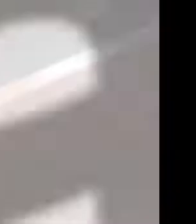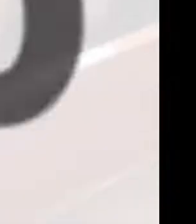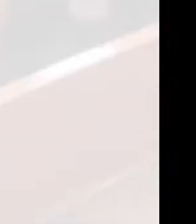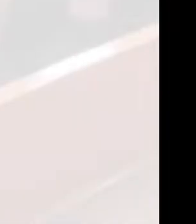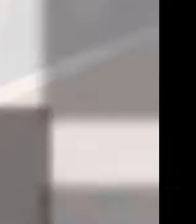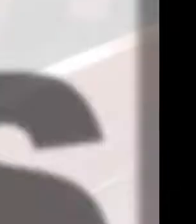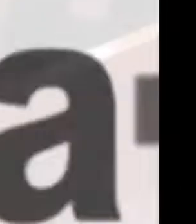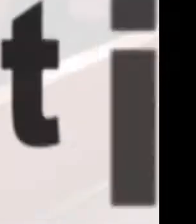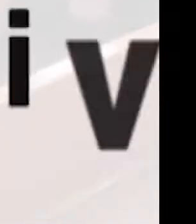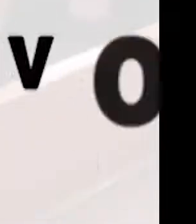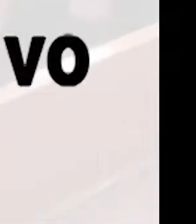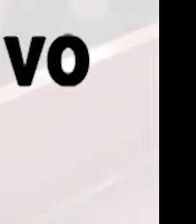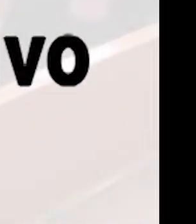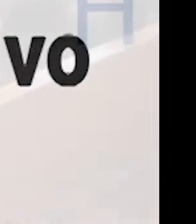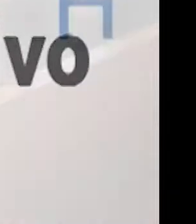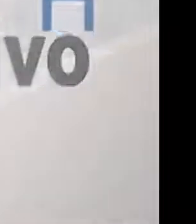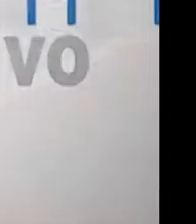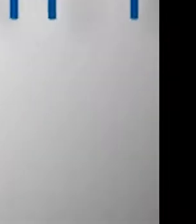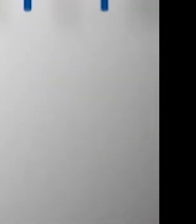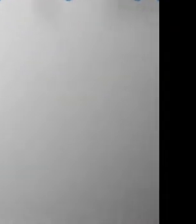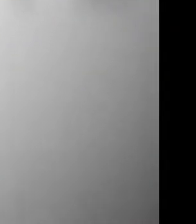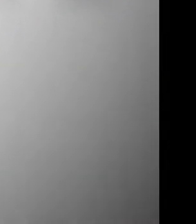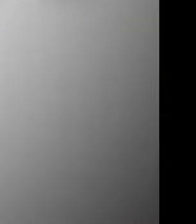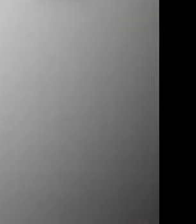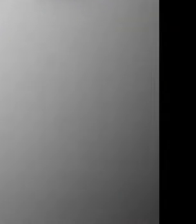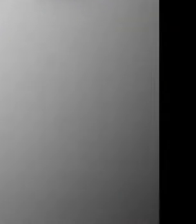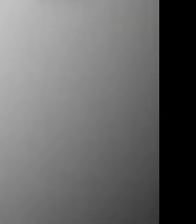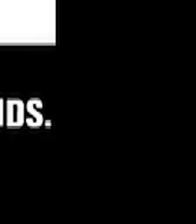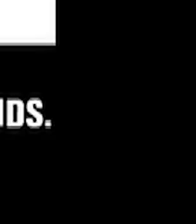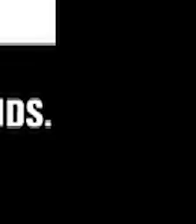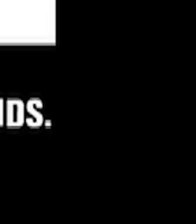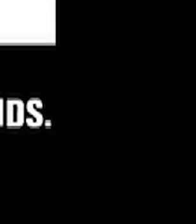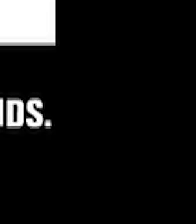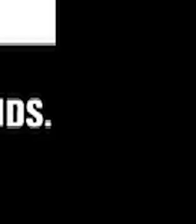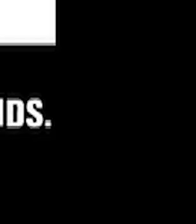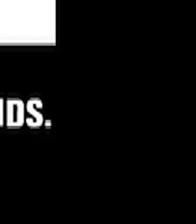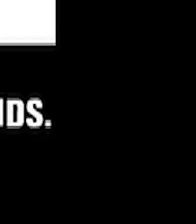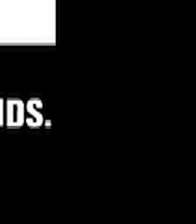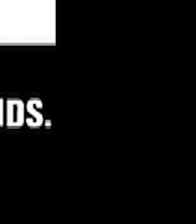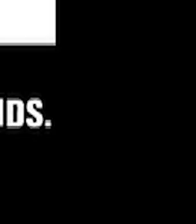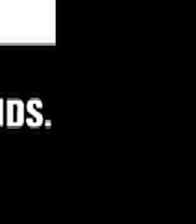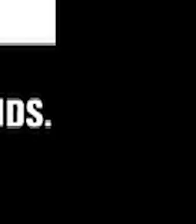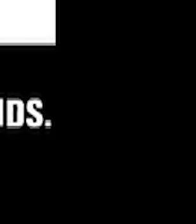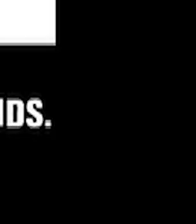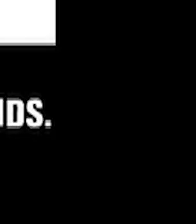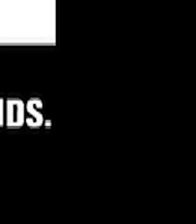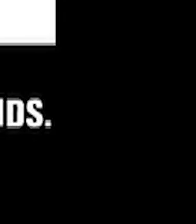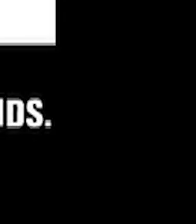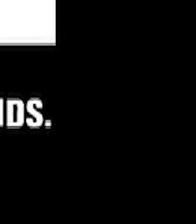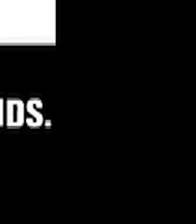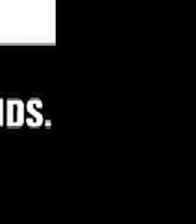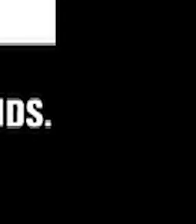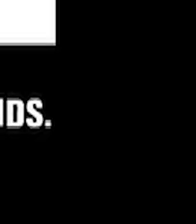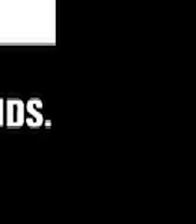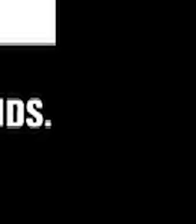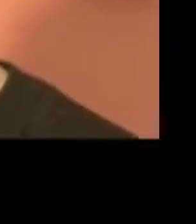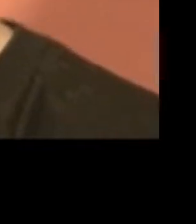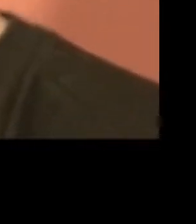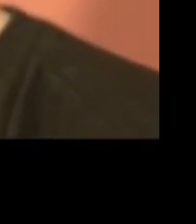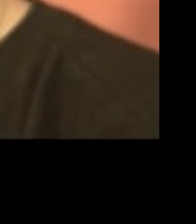Conheça o processo legislativo. Música Vamos descrever uma pessoa que vive com AIDS.